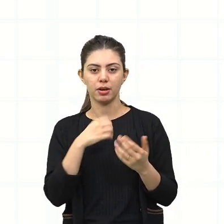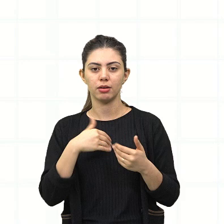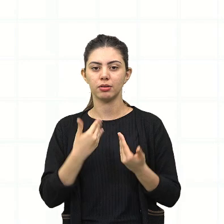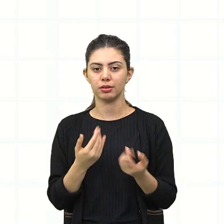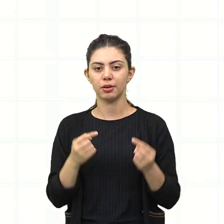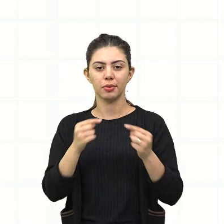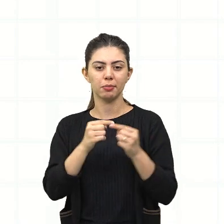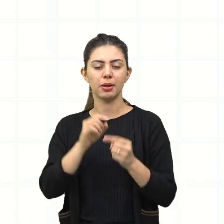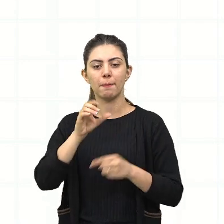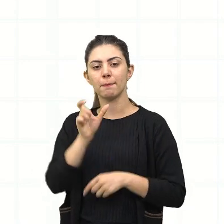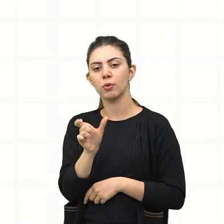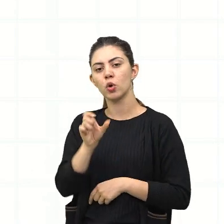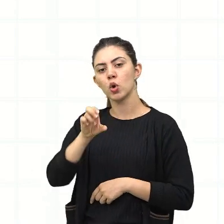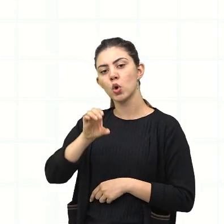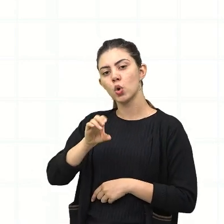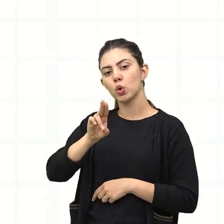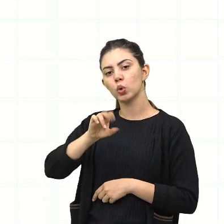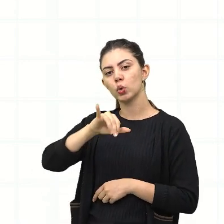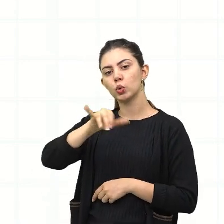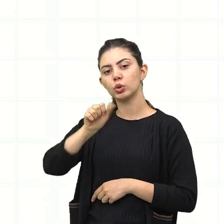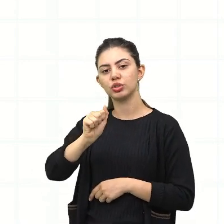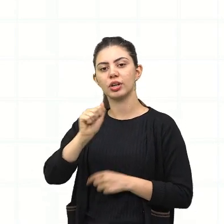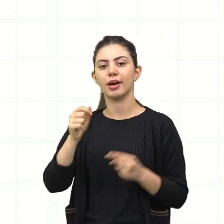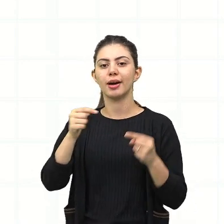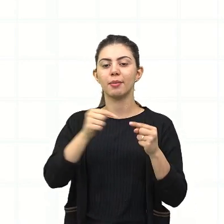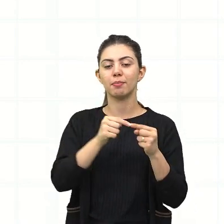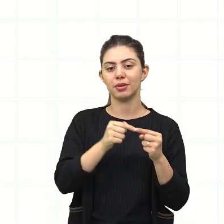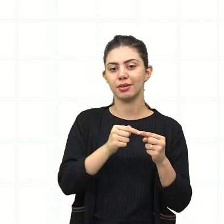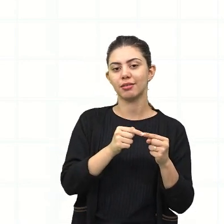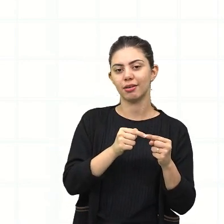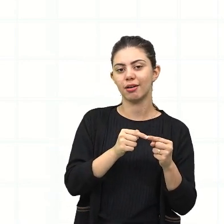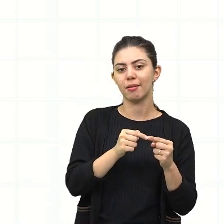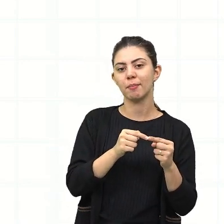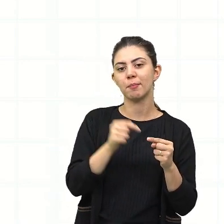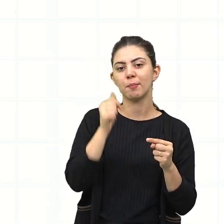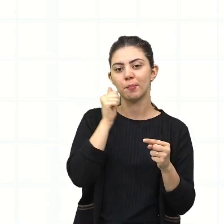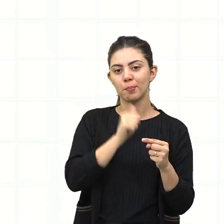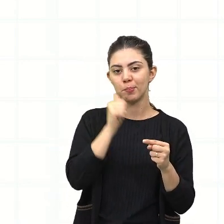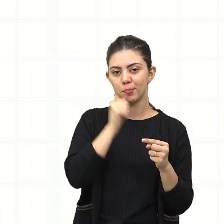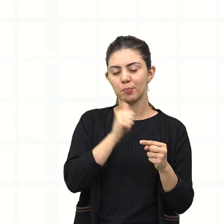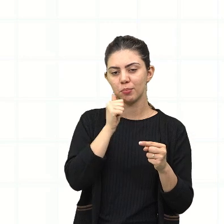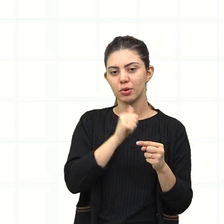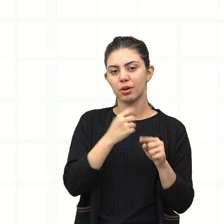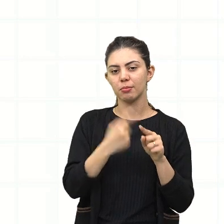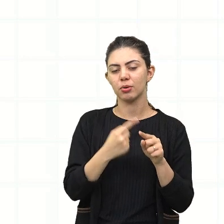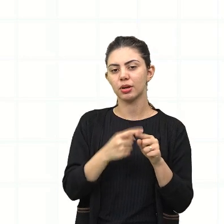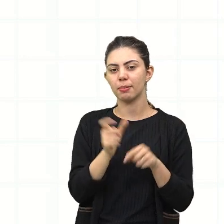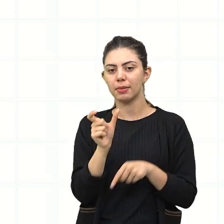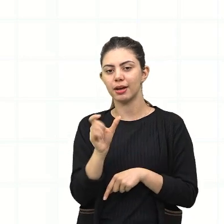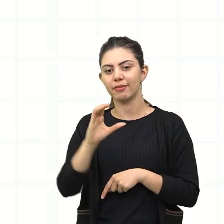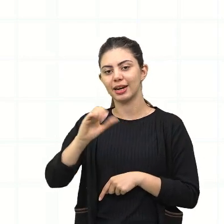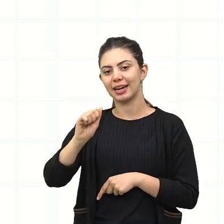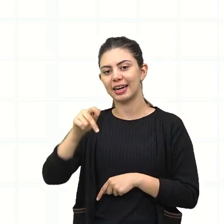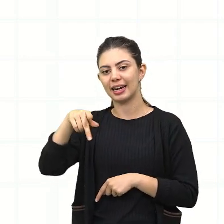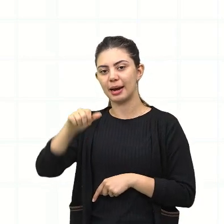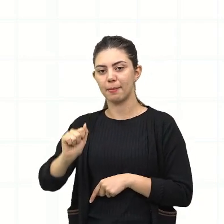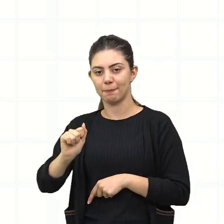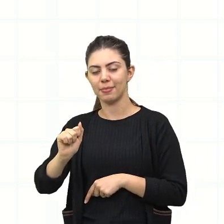feminino, singular. Porque capa é feminino, singular.